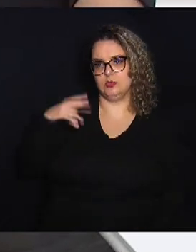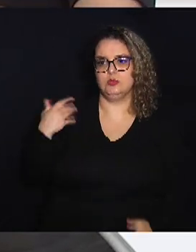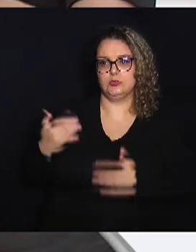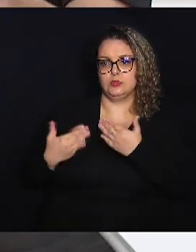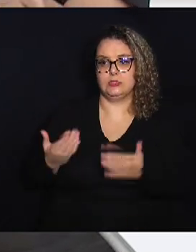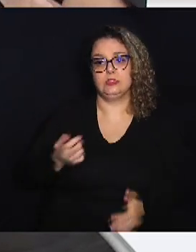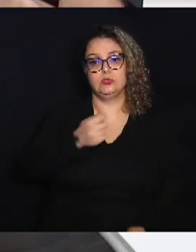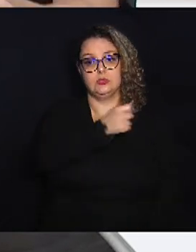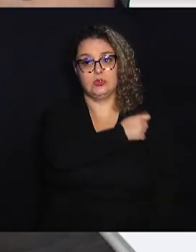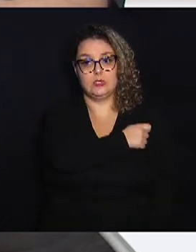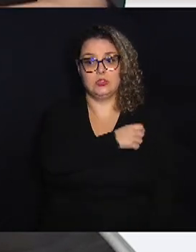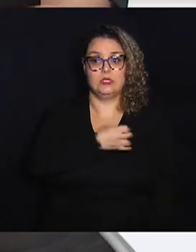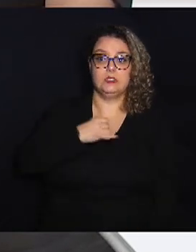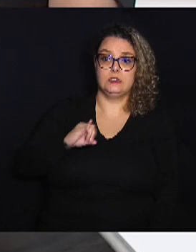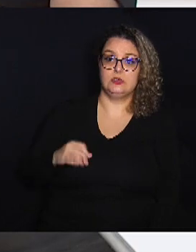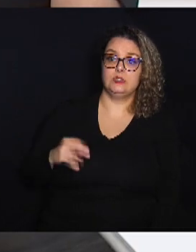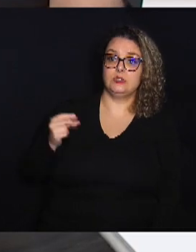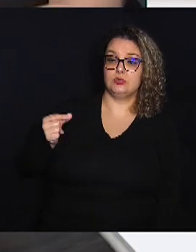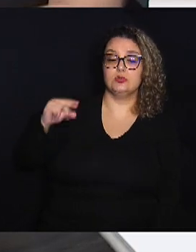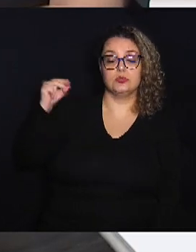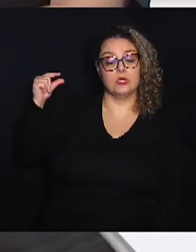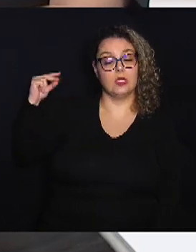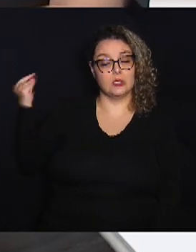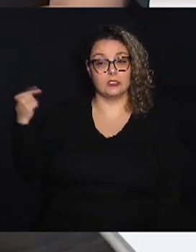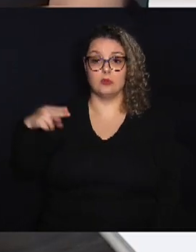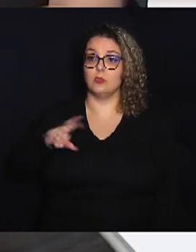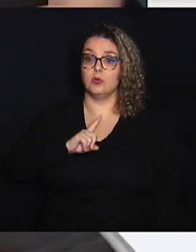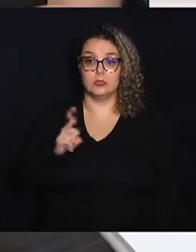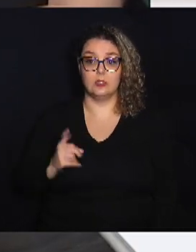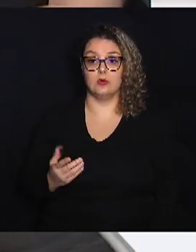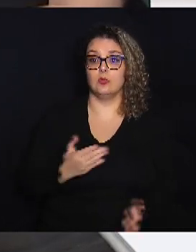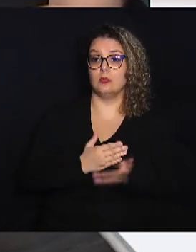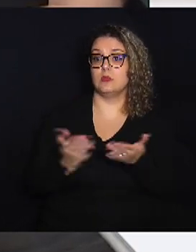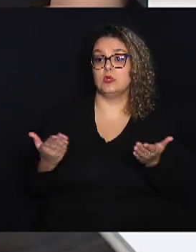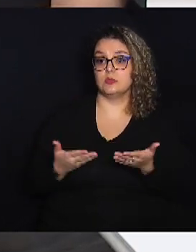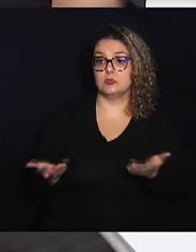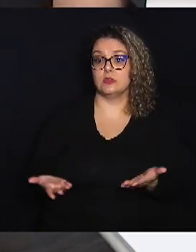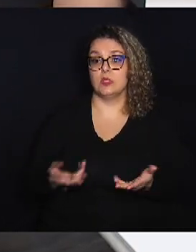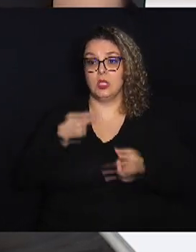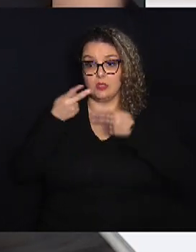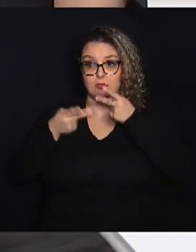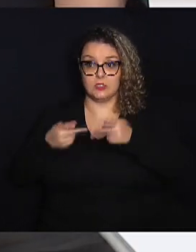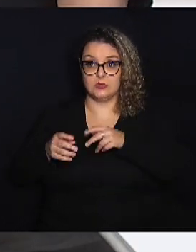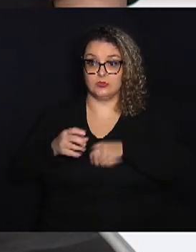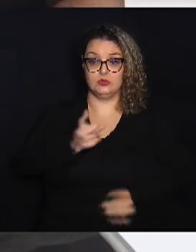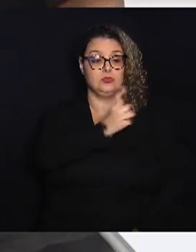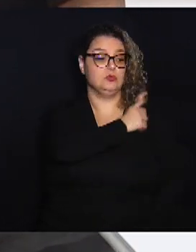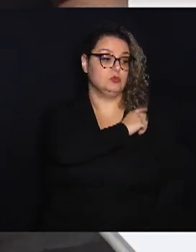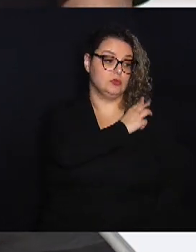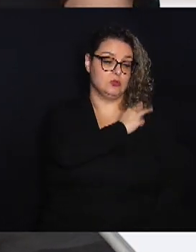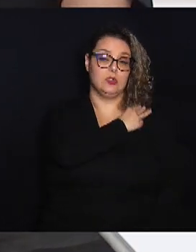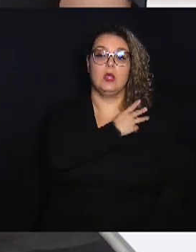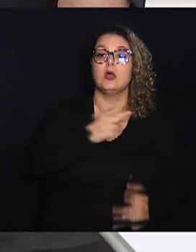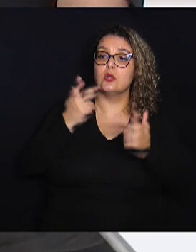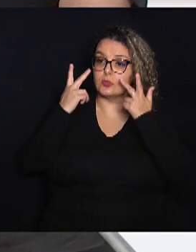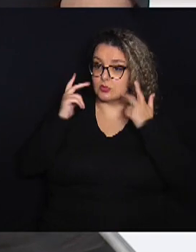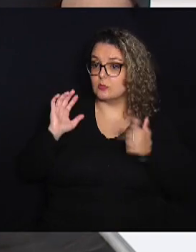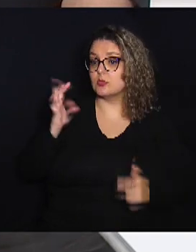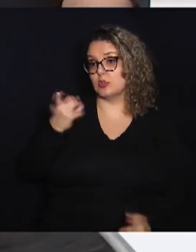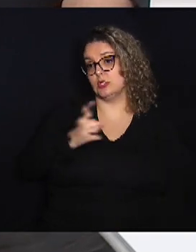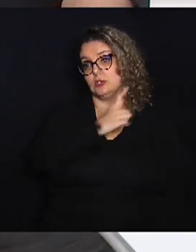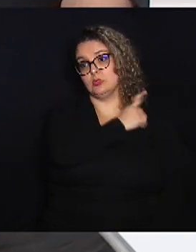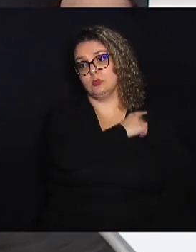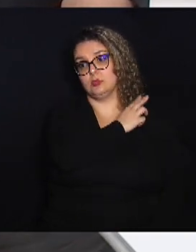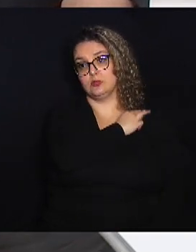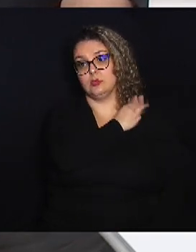aluno, se isso acompanha ele já há alguns anos ou se surgiu agora. Falando de ensino médio, é muito comum que isso aconteça no ensino médio,